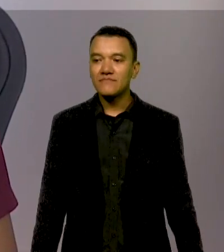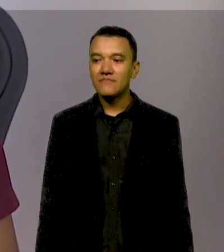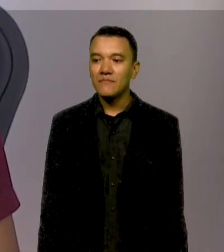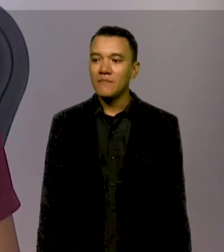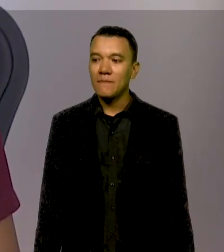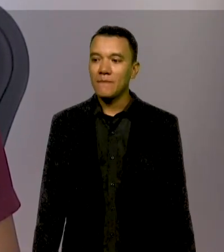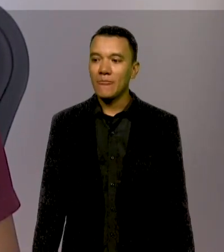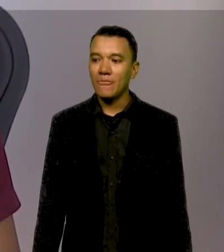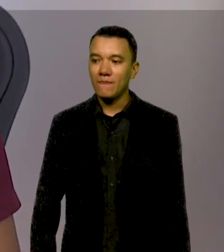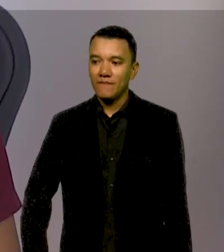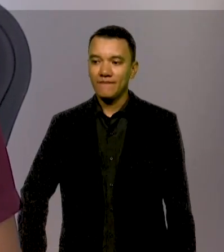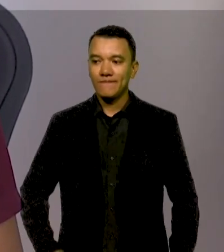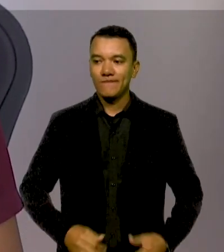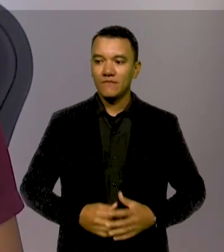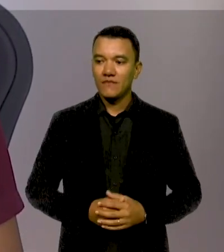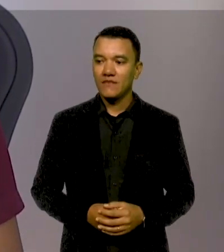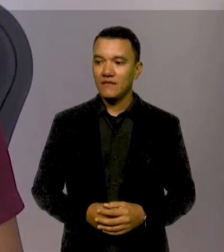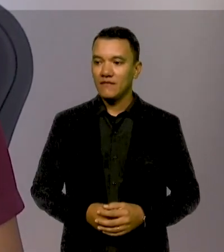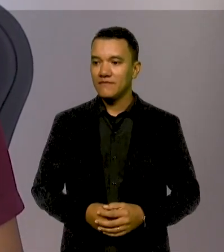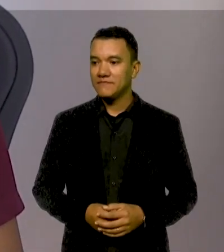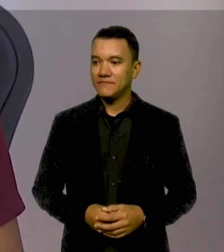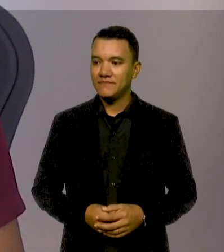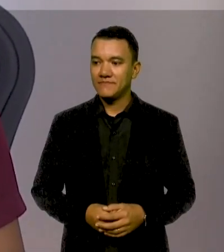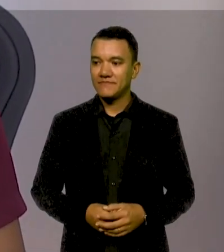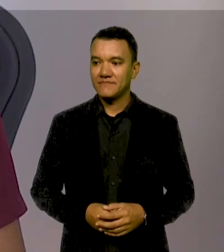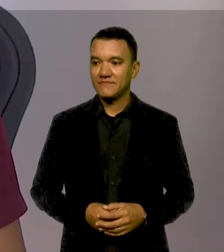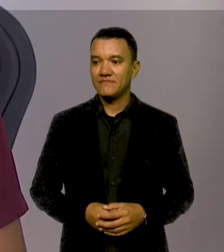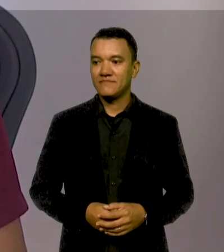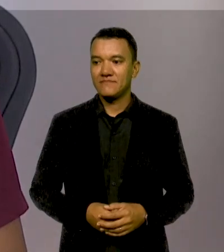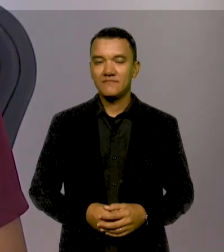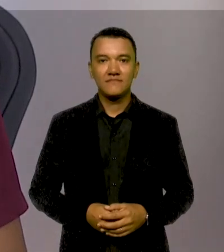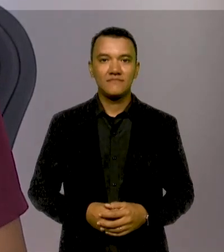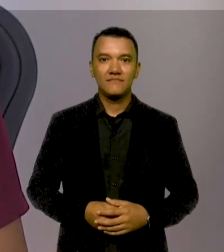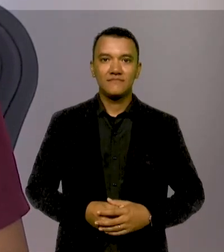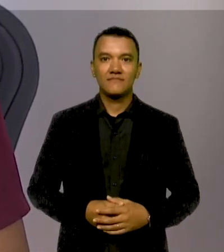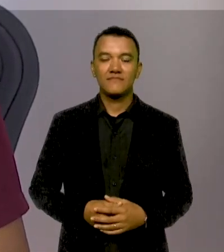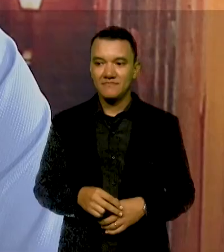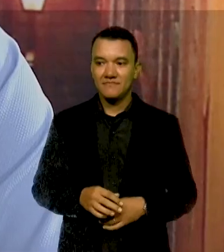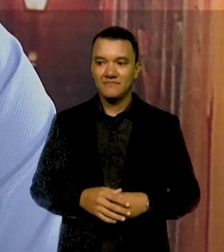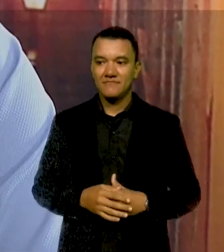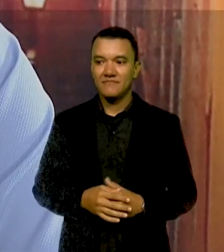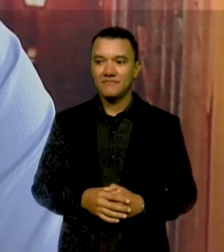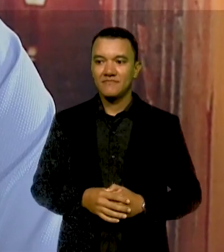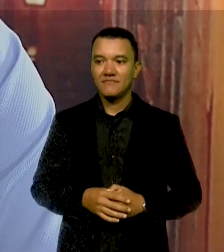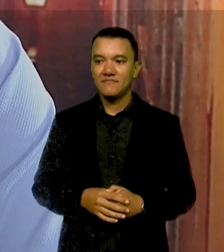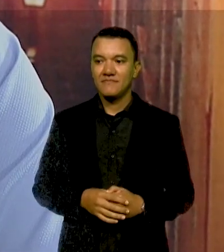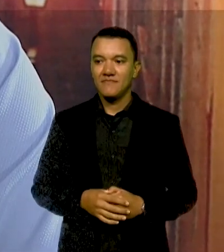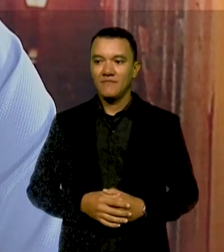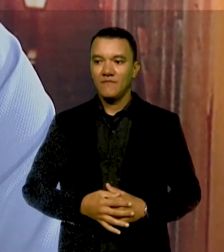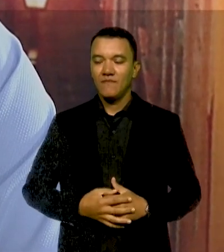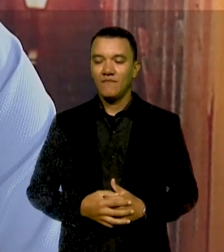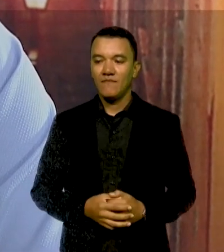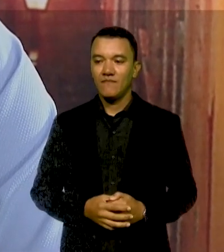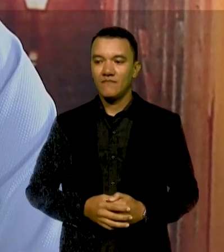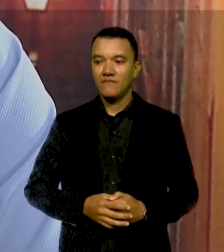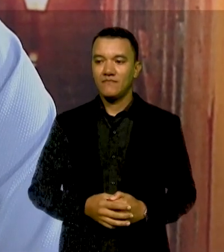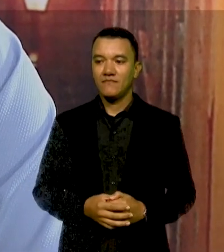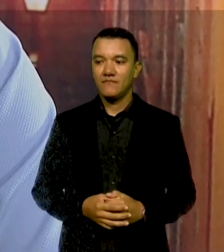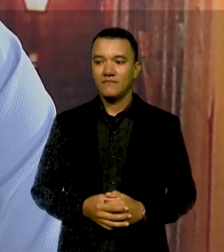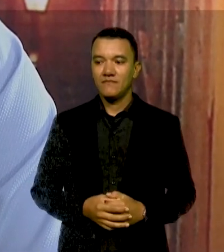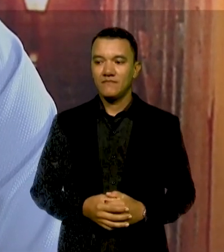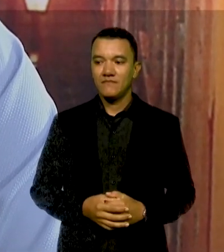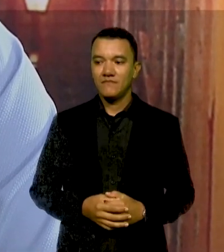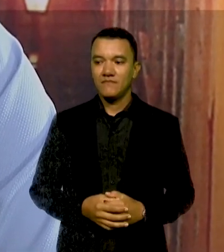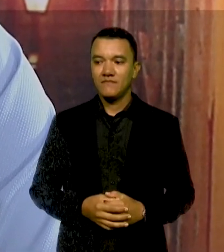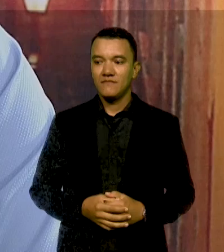a professora intérprete de Libras da SEDUC do Maranhão, Janaína Teles, e o presidente da Federação Maranhense